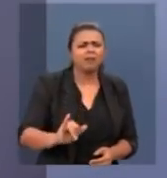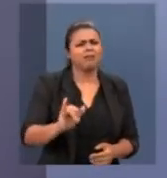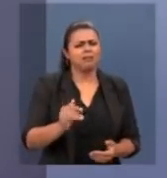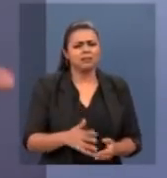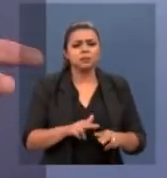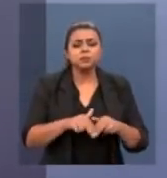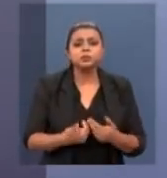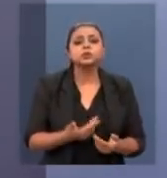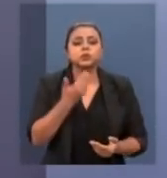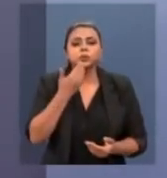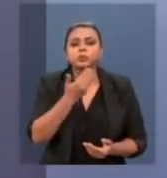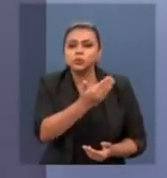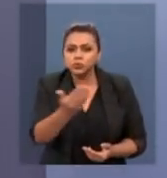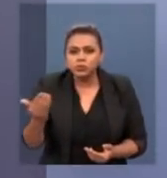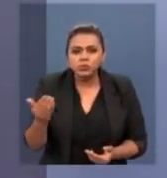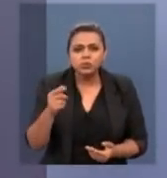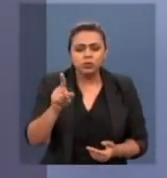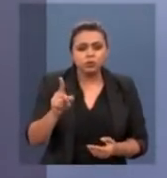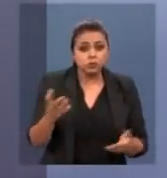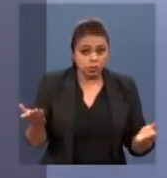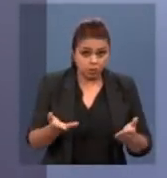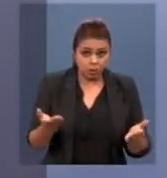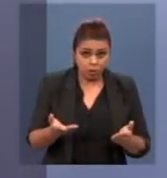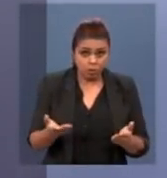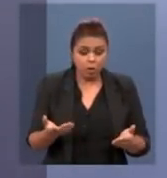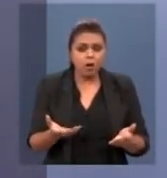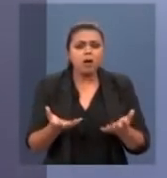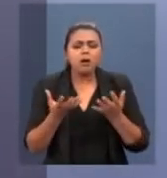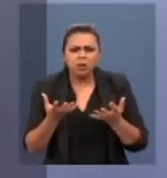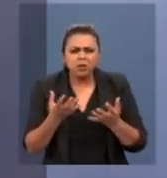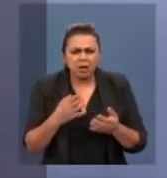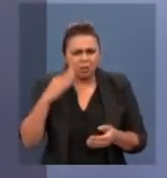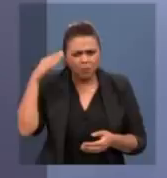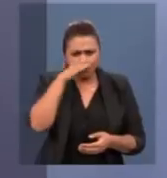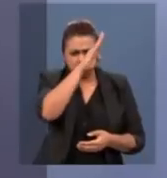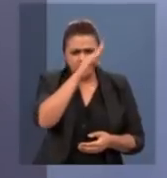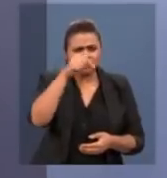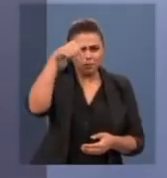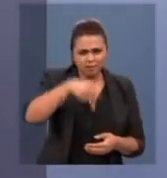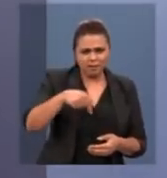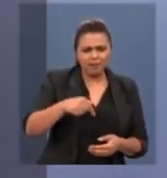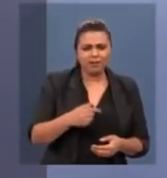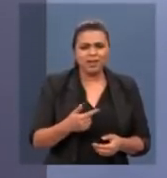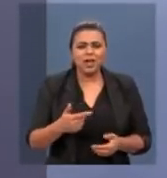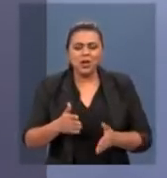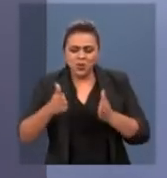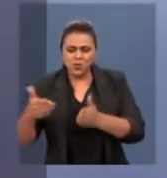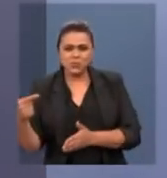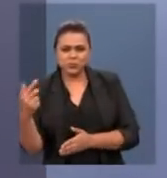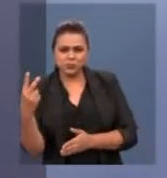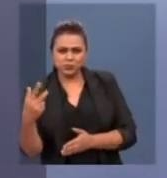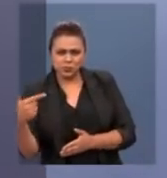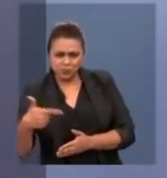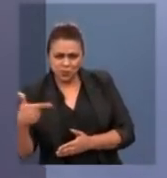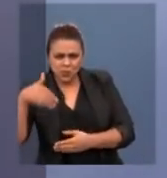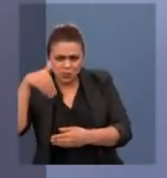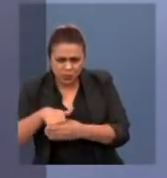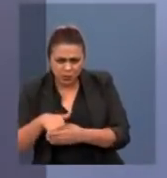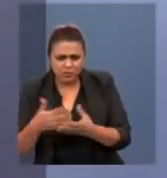peço a vocês quando você chegar e agora vocês querem ver funcionar aqui no segundo turno a 2 e mail